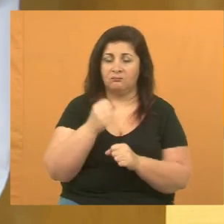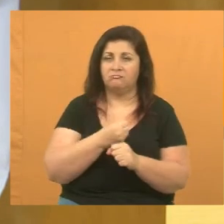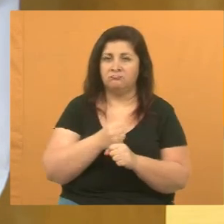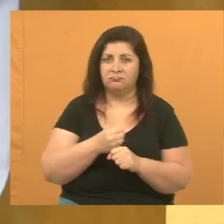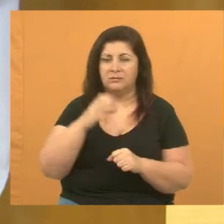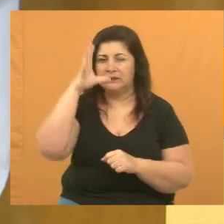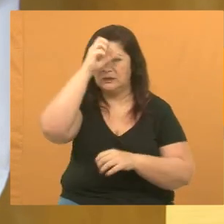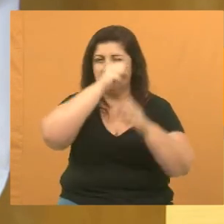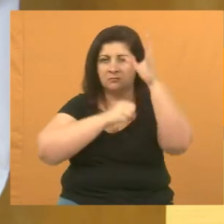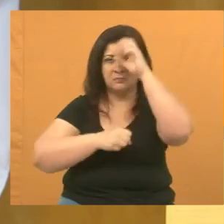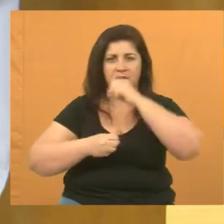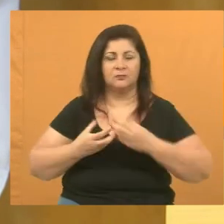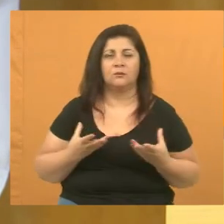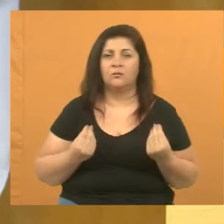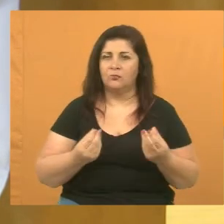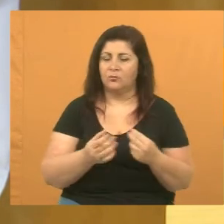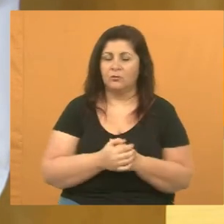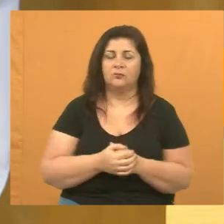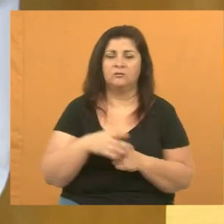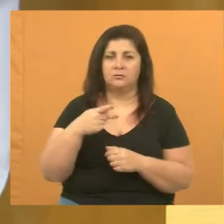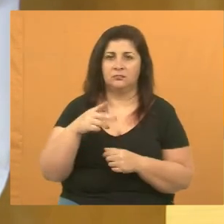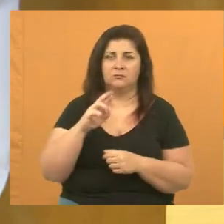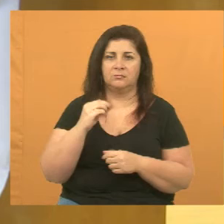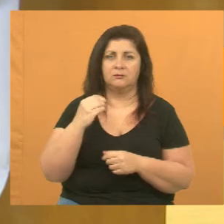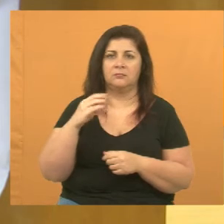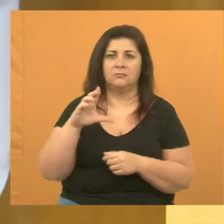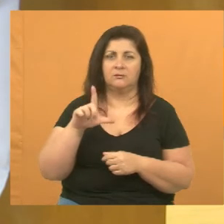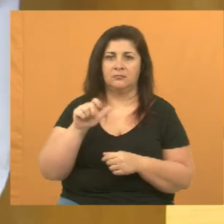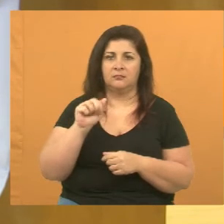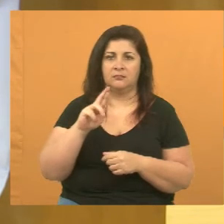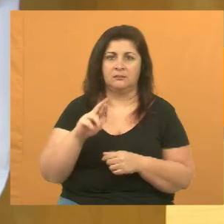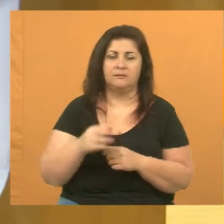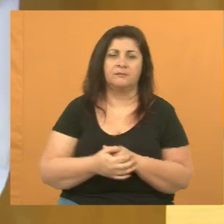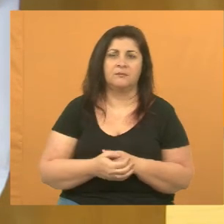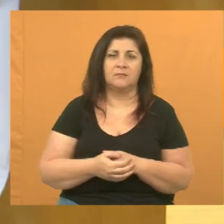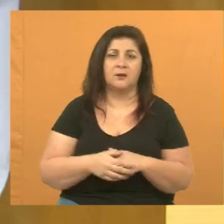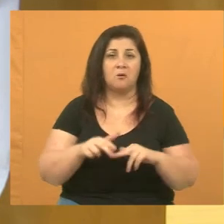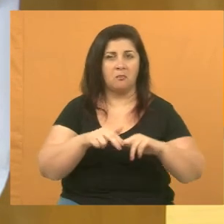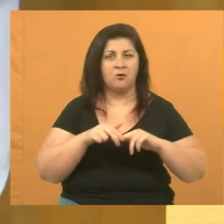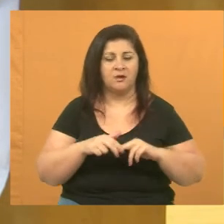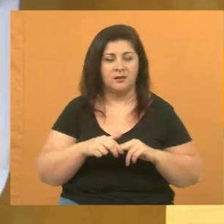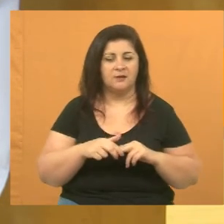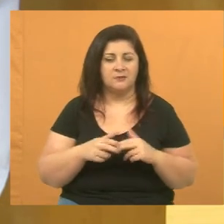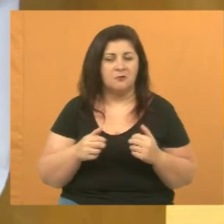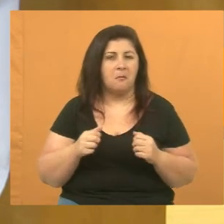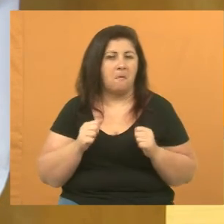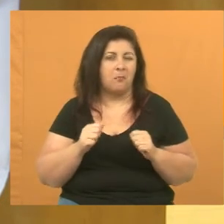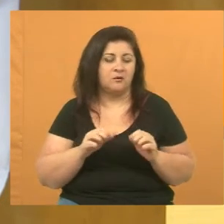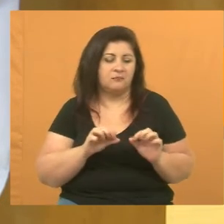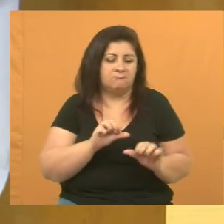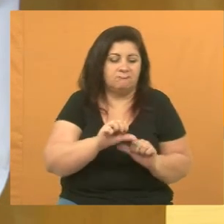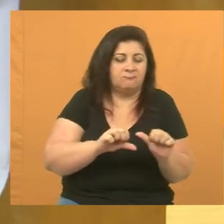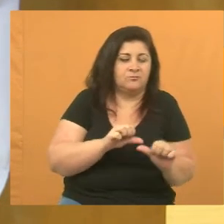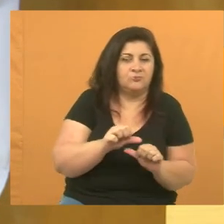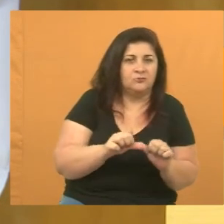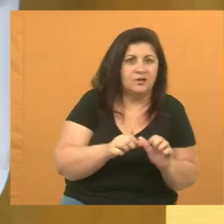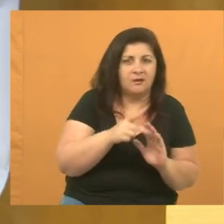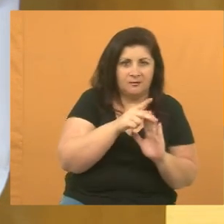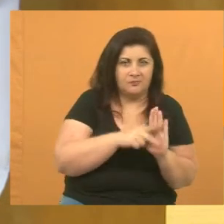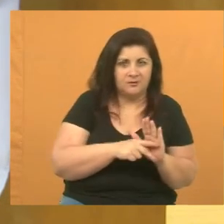aprendi muito na Fundação Prolar. Por isso que eu tive a audácia de mexer no projeto de vocês, mas é